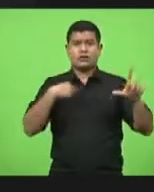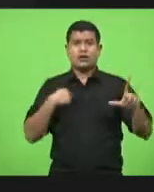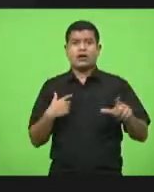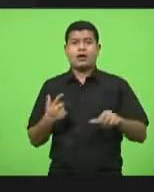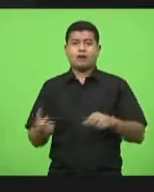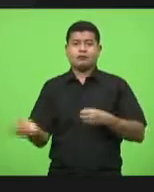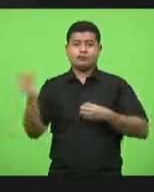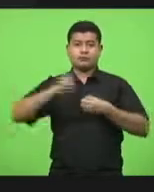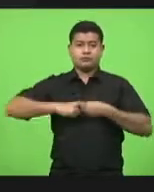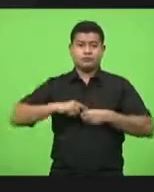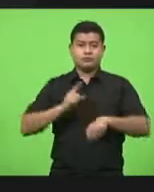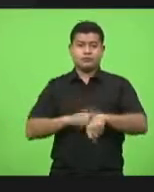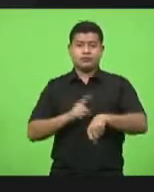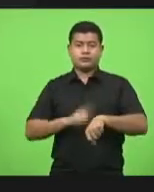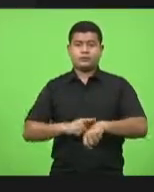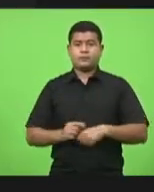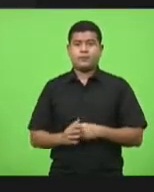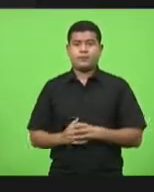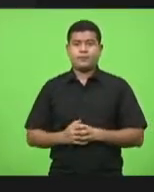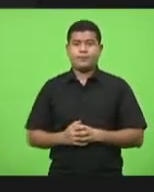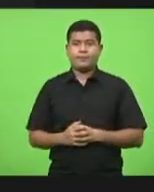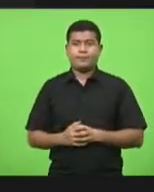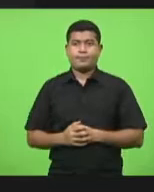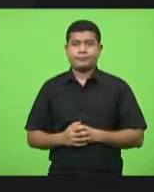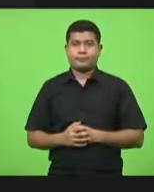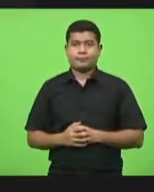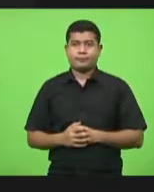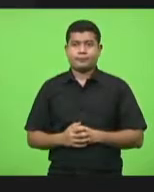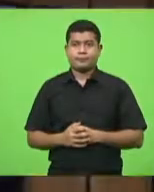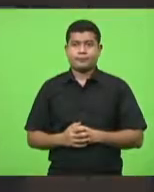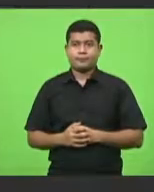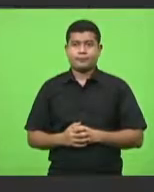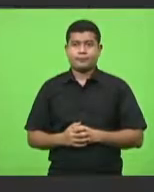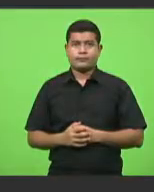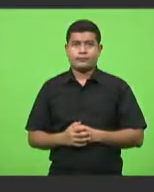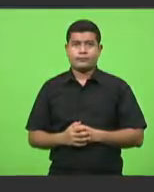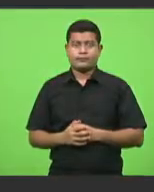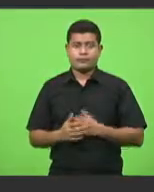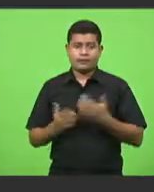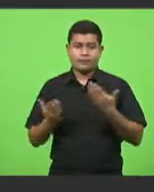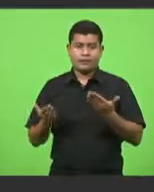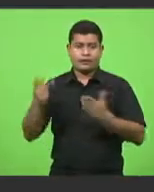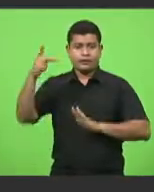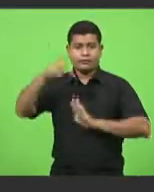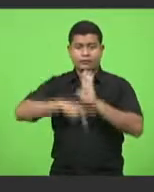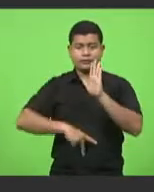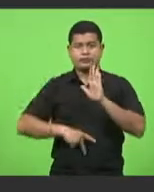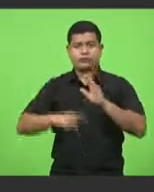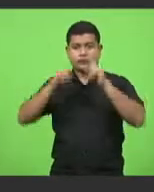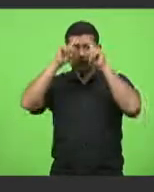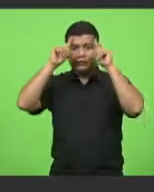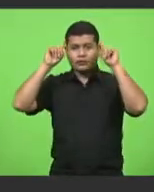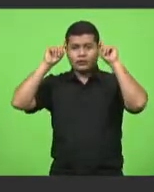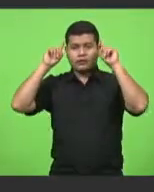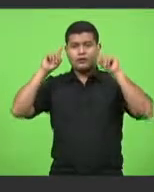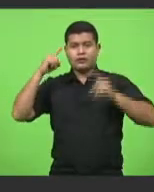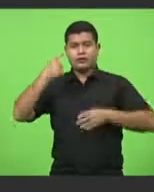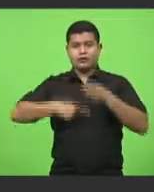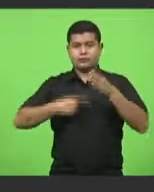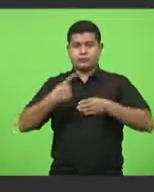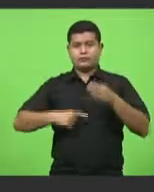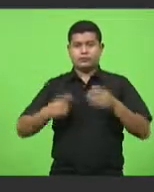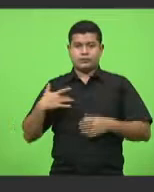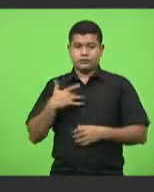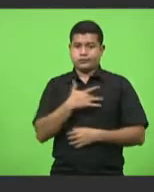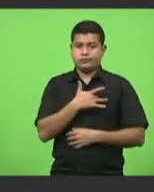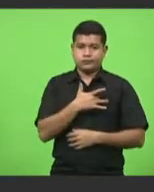tempo. Por favor, obrigado. Presidente, esse projeto do deputado Sareta, da Comissão de Constituição de Saúde, que já passou por